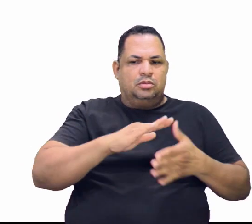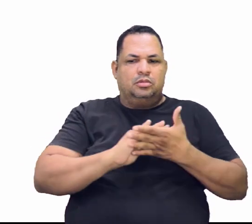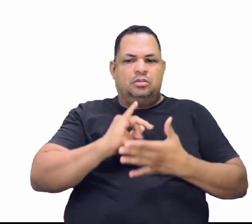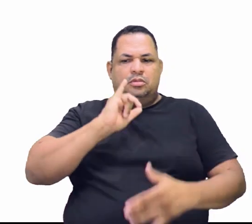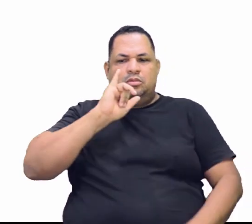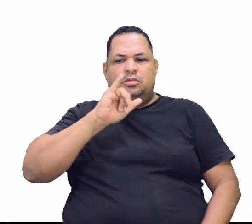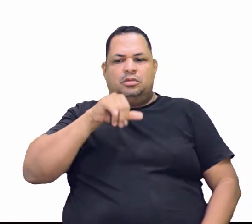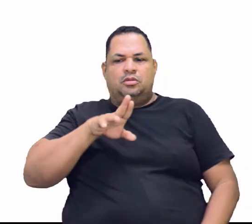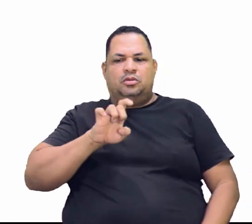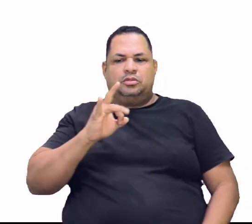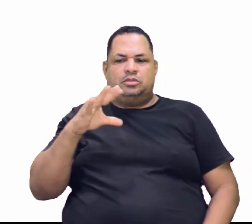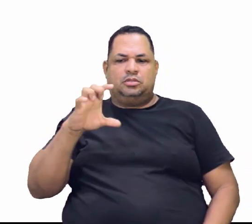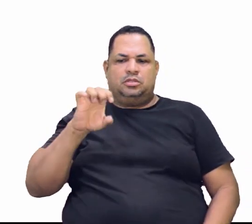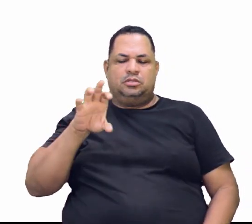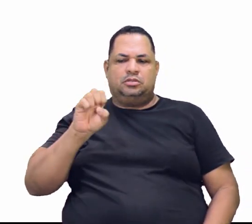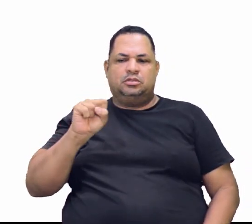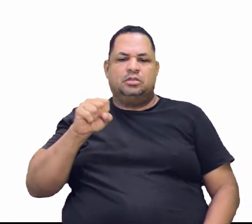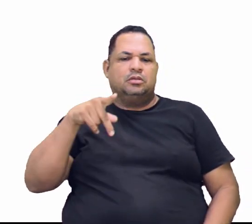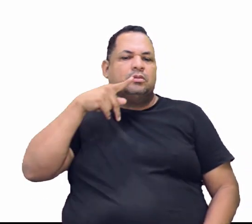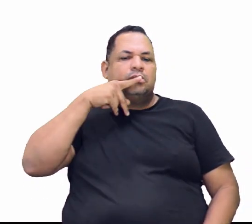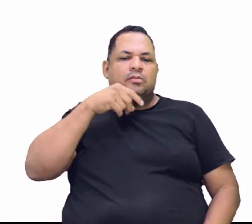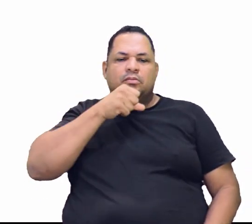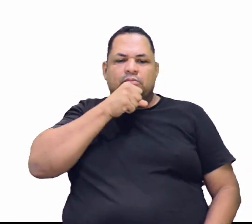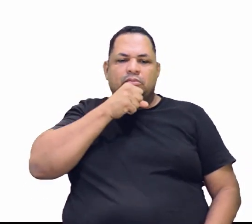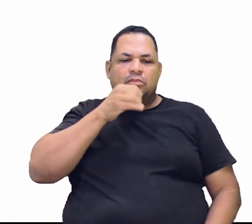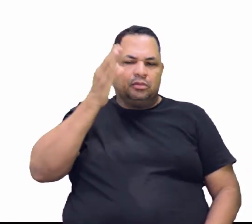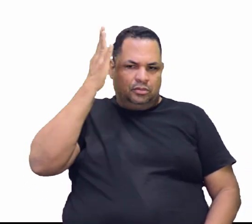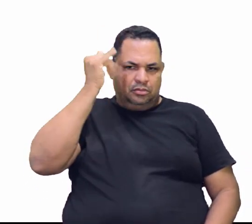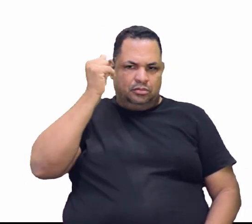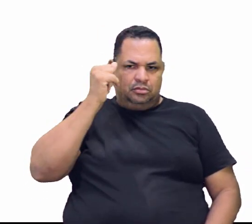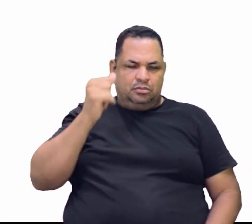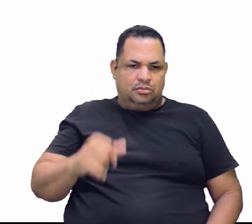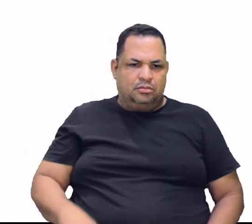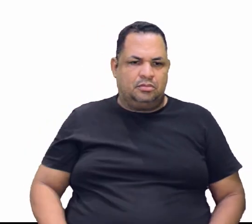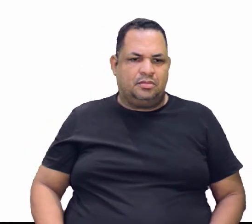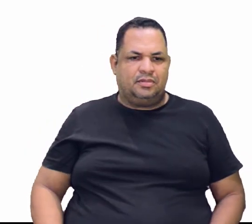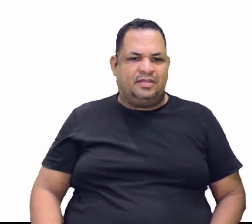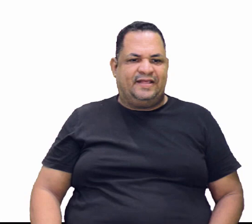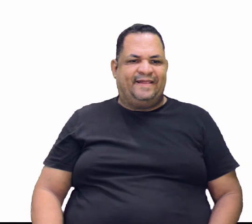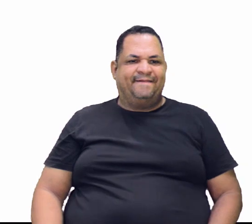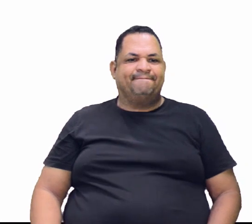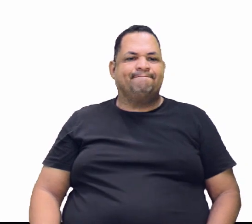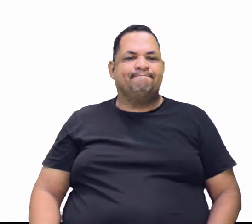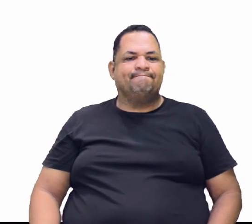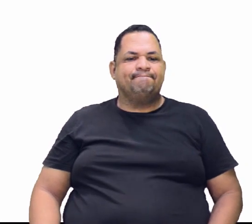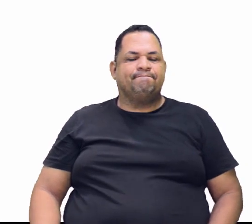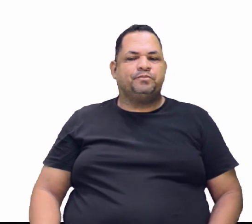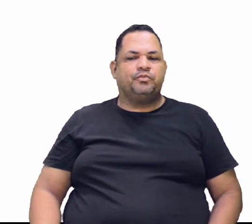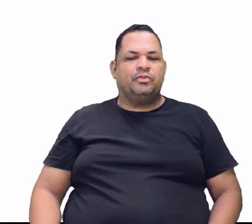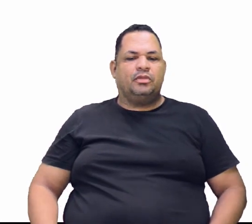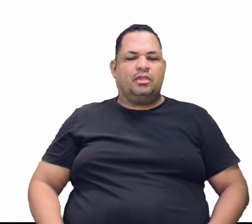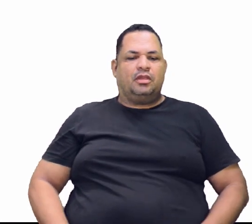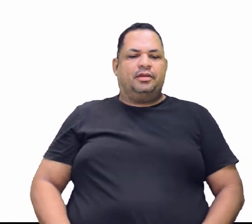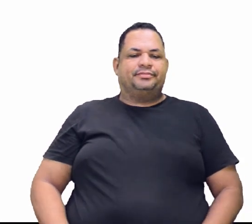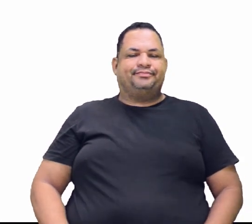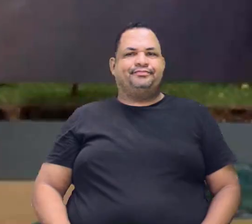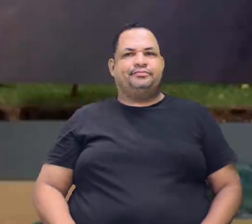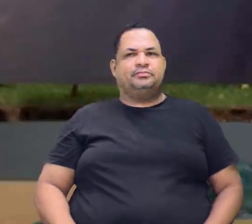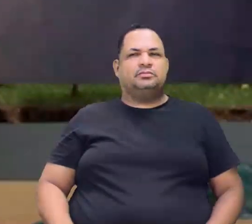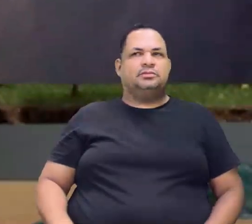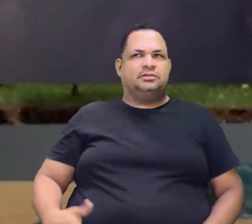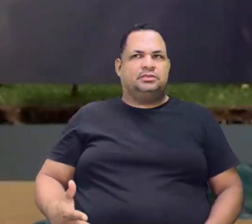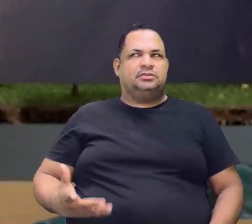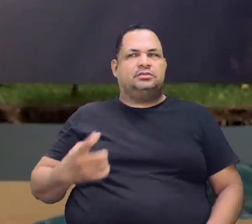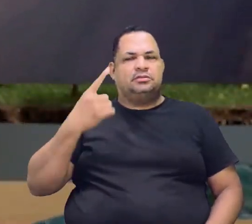Inocentes, aqui em Porto Velho. Sabiam disso? Se não me falha a memória, vem para mim. Se não me falha